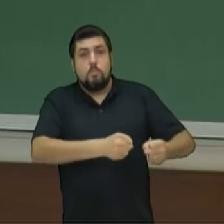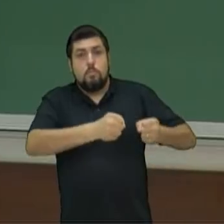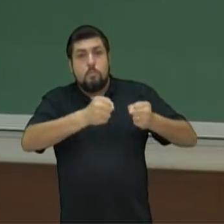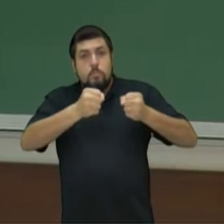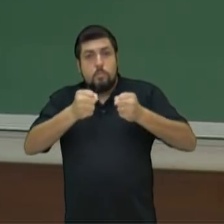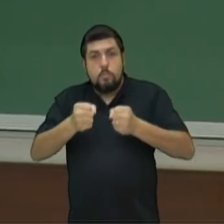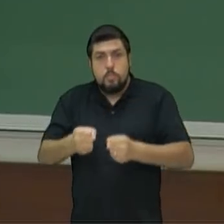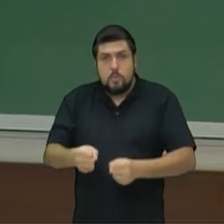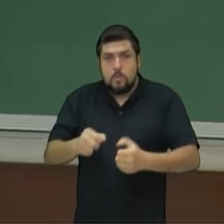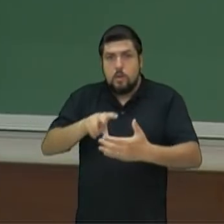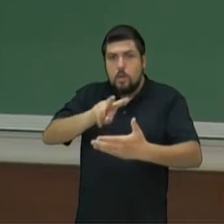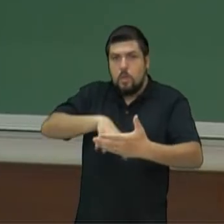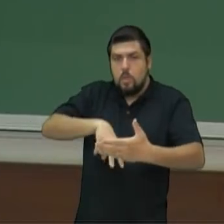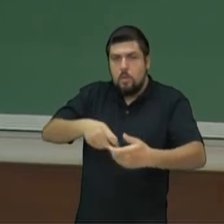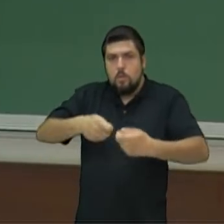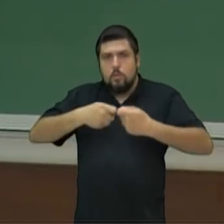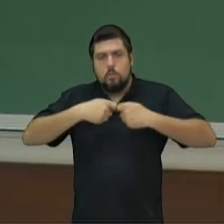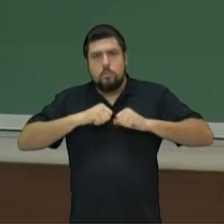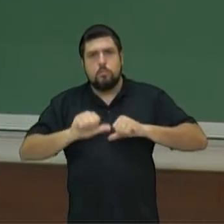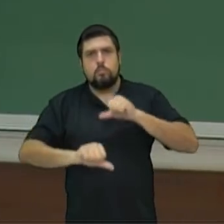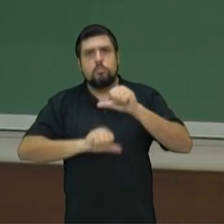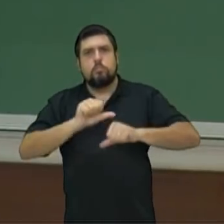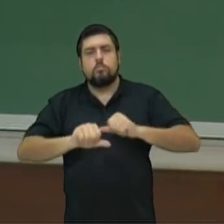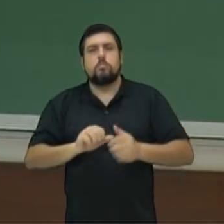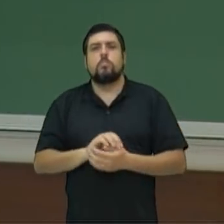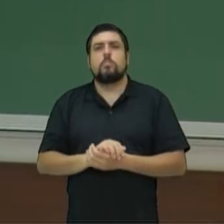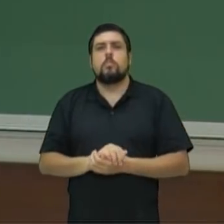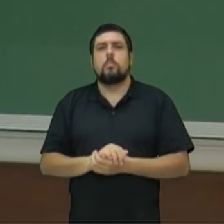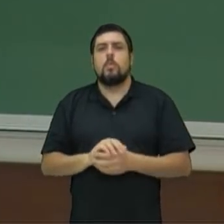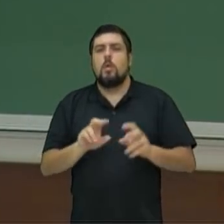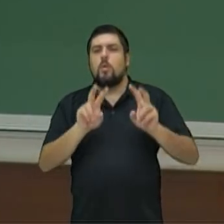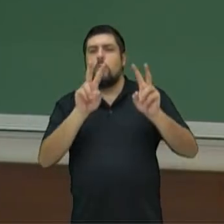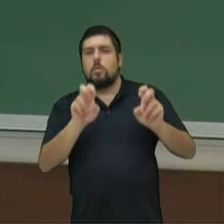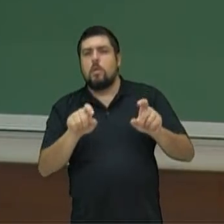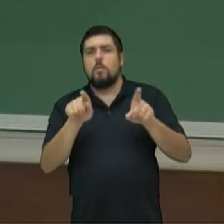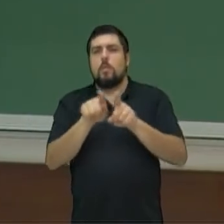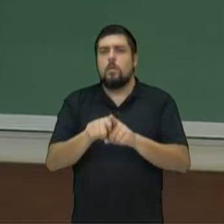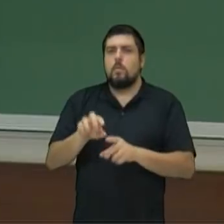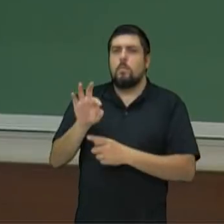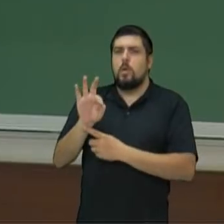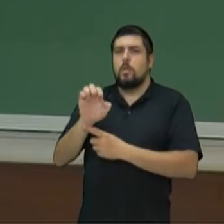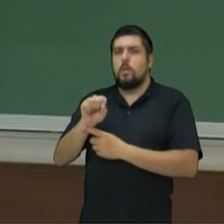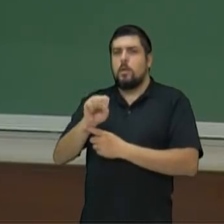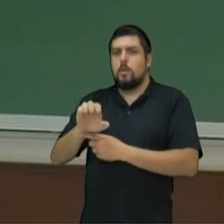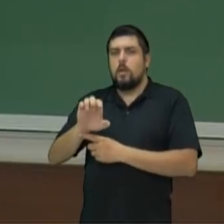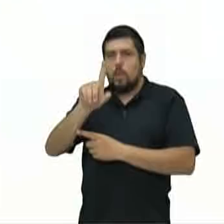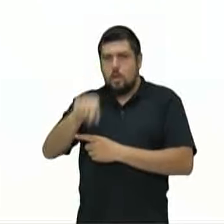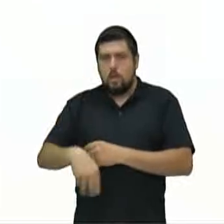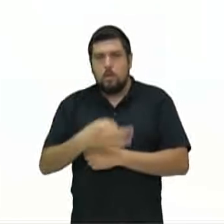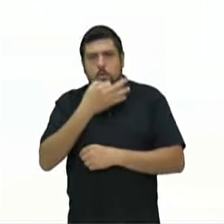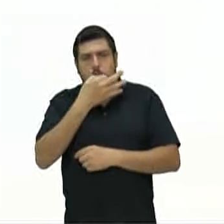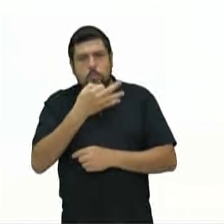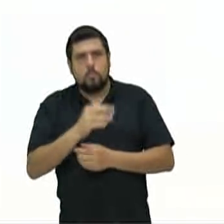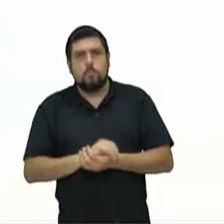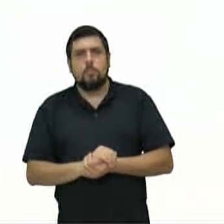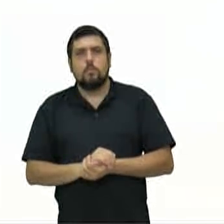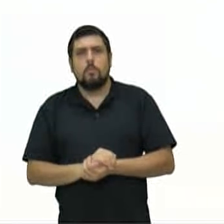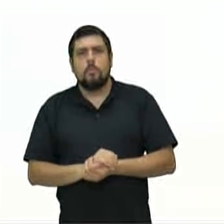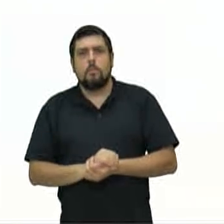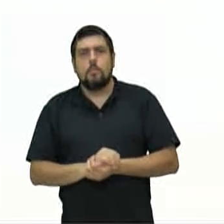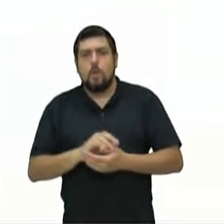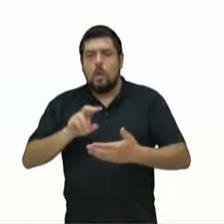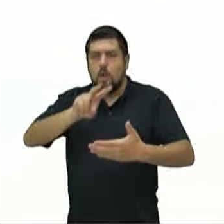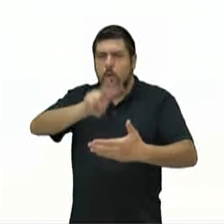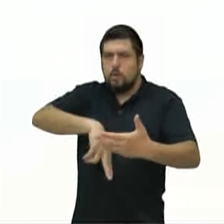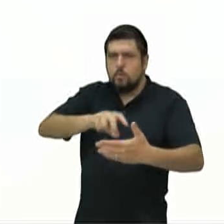da leitura. E aqui ele apresenta o tema. E a tese? A tese é a opinião dele, Vamos ver? A leitura pode ocasionar